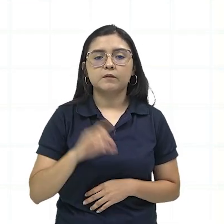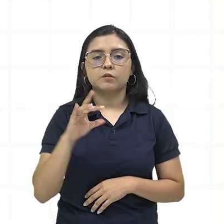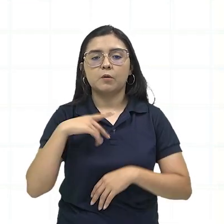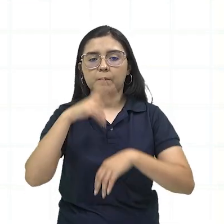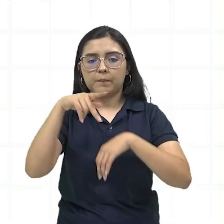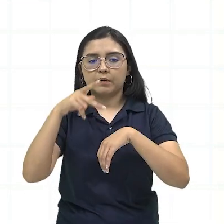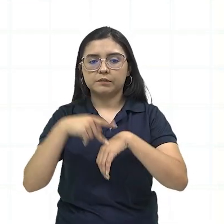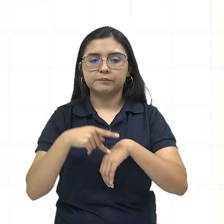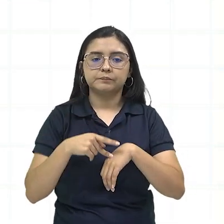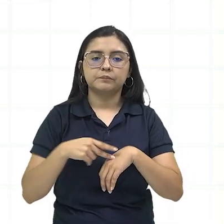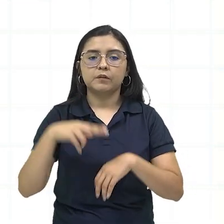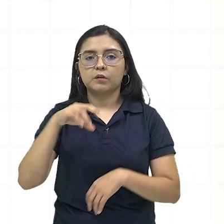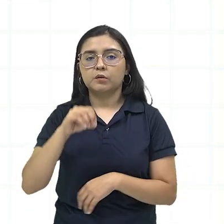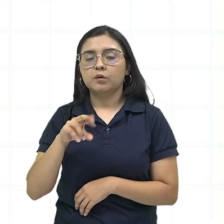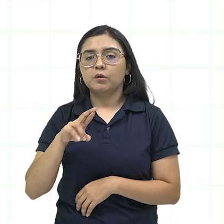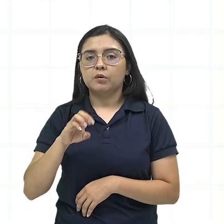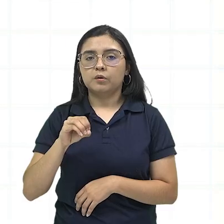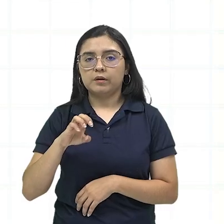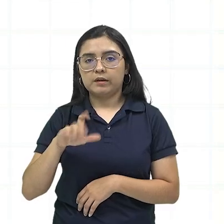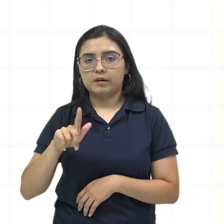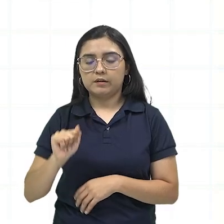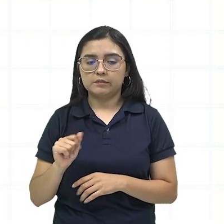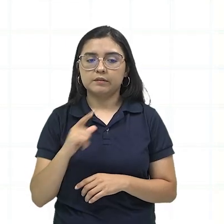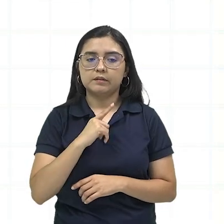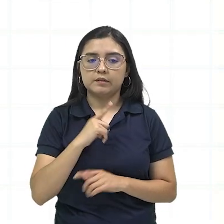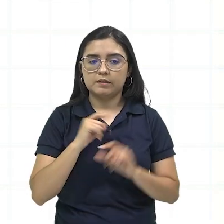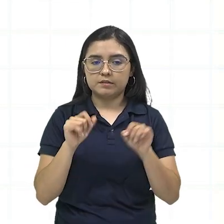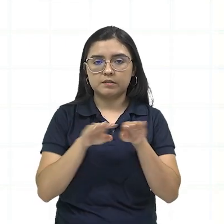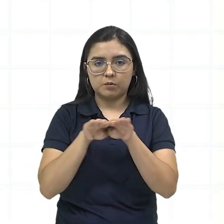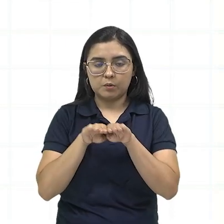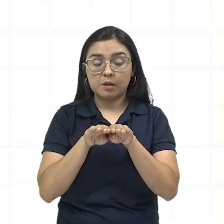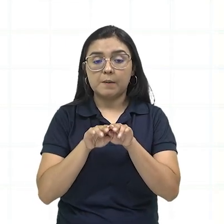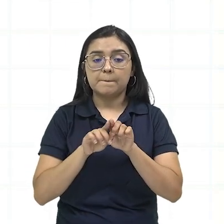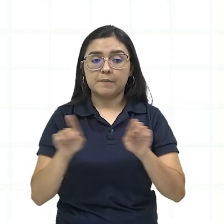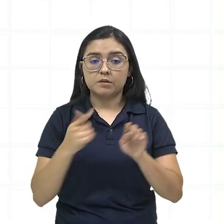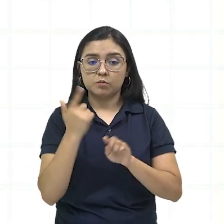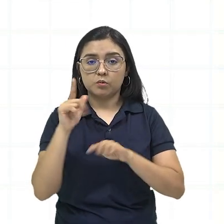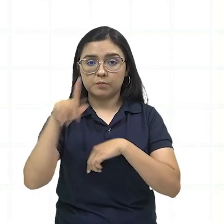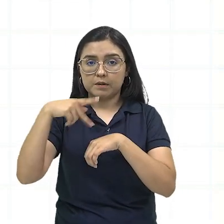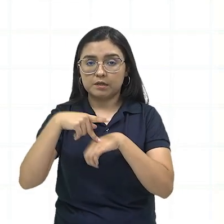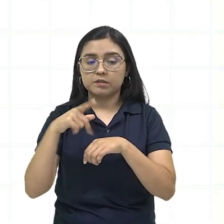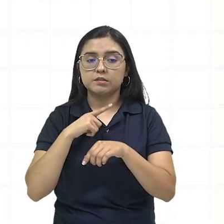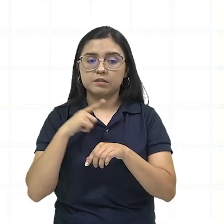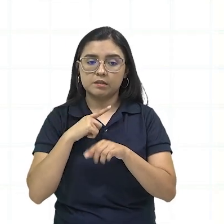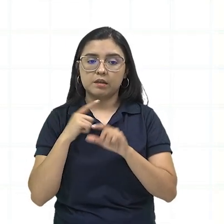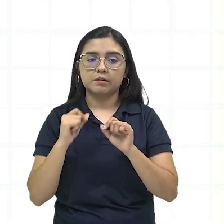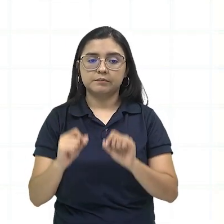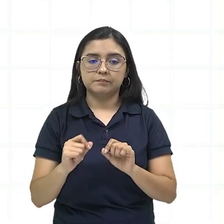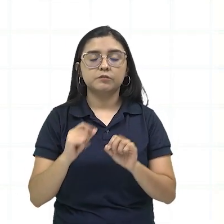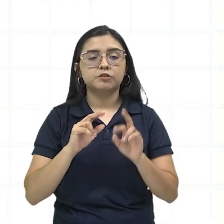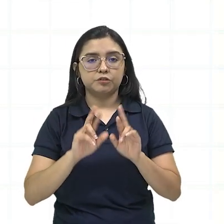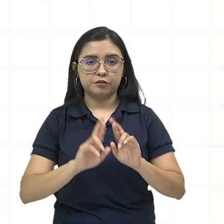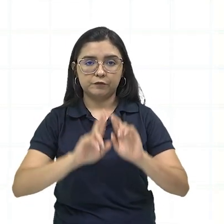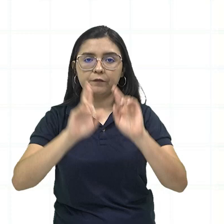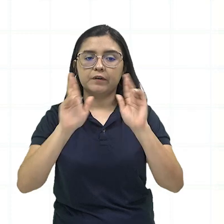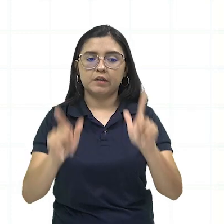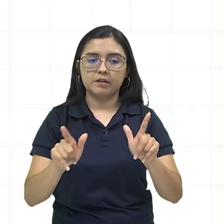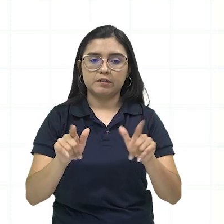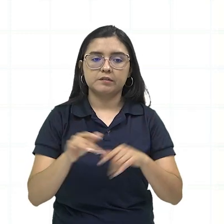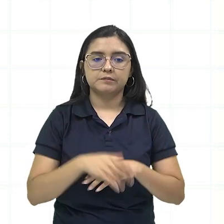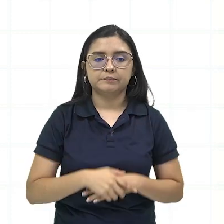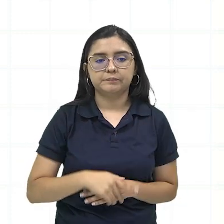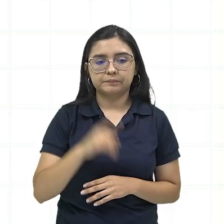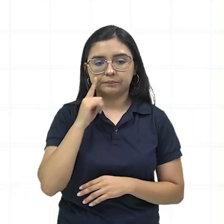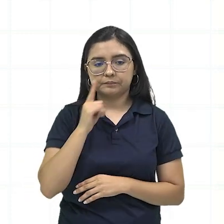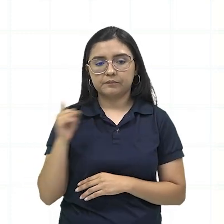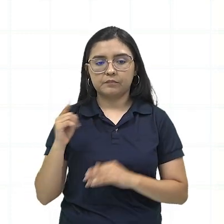há essa equiparidade. Já nos outros, a gente tem diferenças menores. Os homens, por exemplo, na Islândia, ganham,